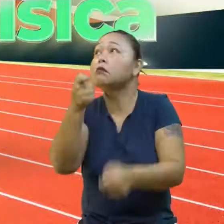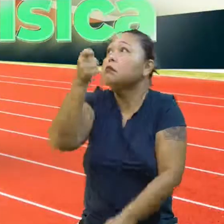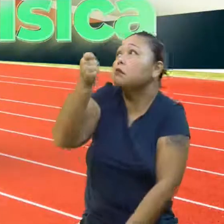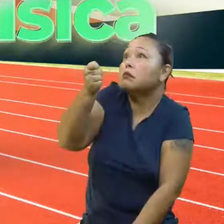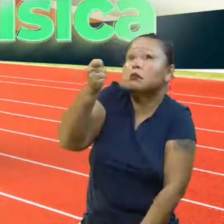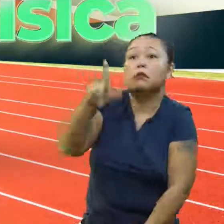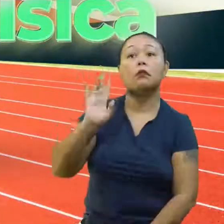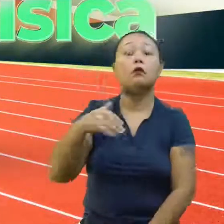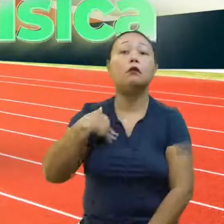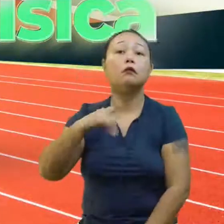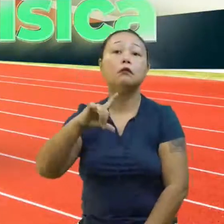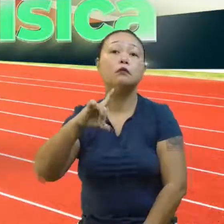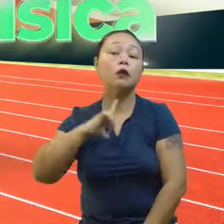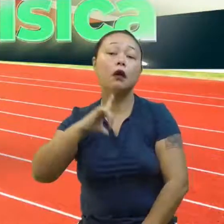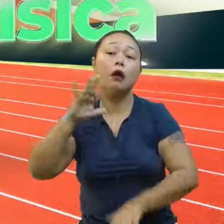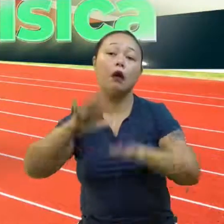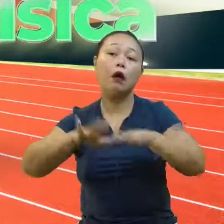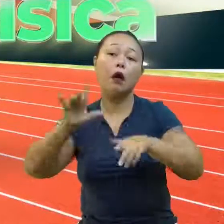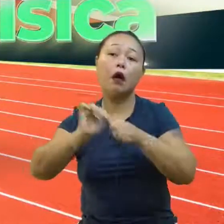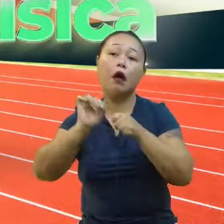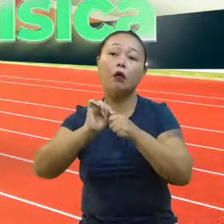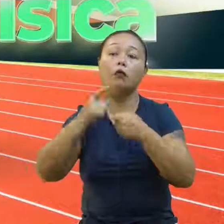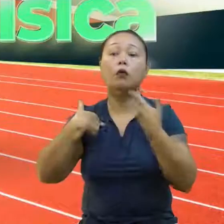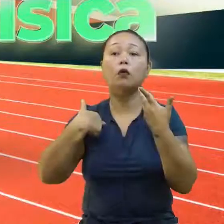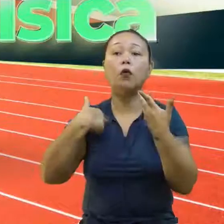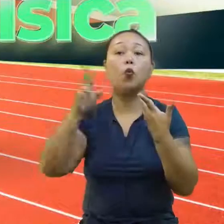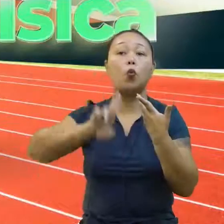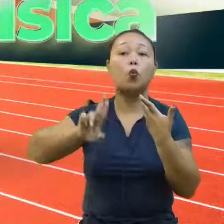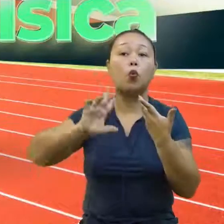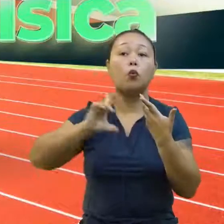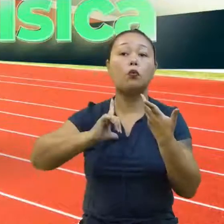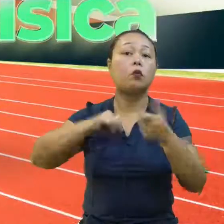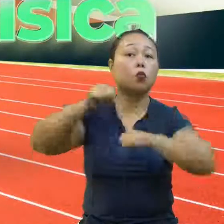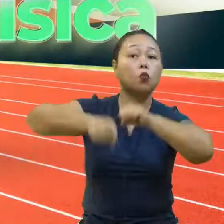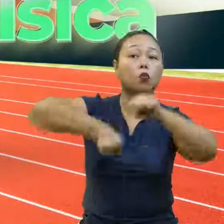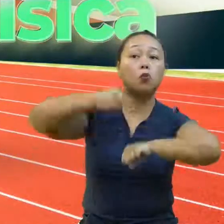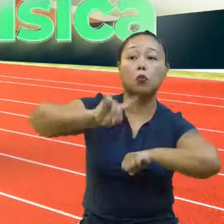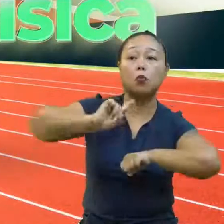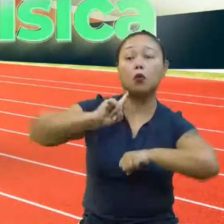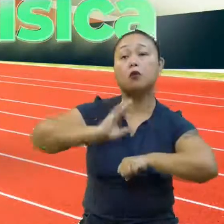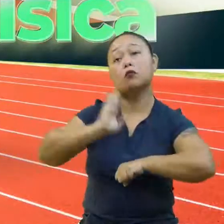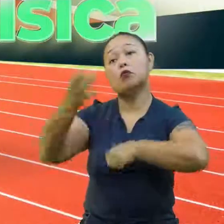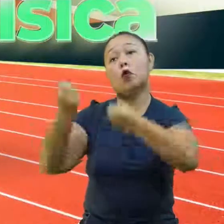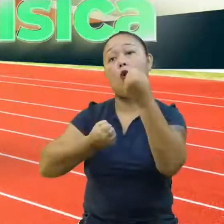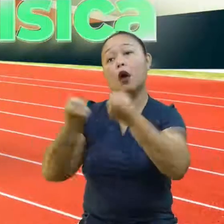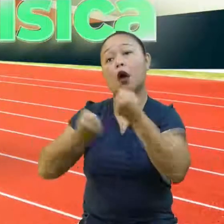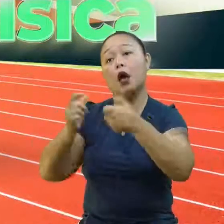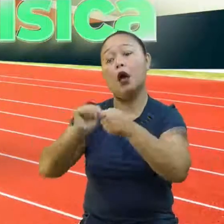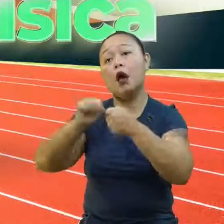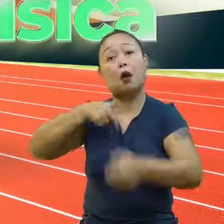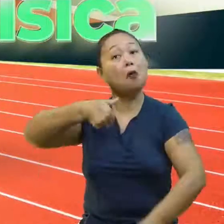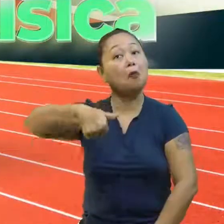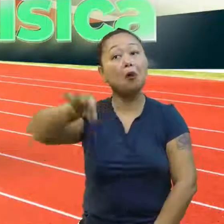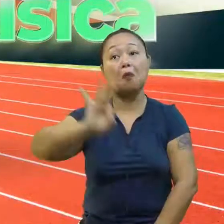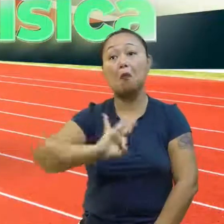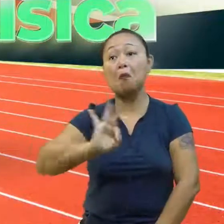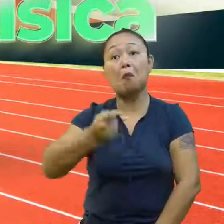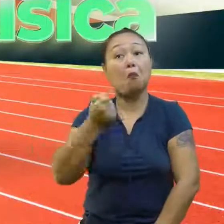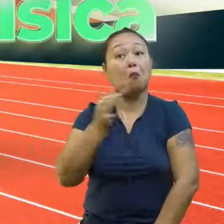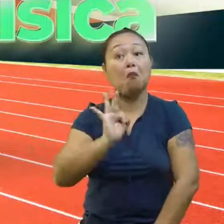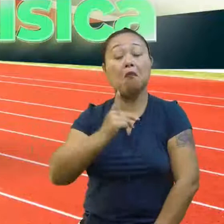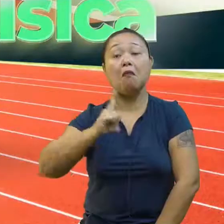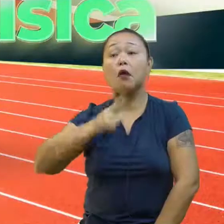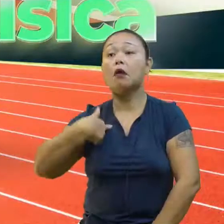Muitas pessoas passaram a priorizar o carro, não usam mais bicicleta ou quase não andam a pé. Às vezes não querem parar